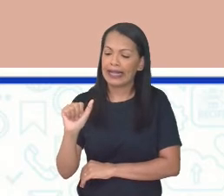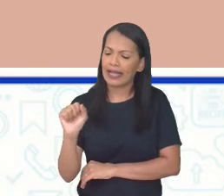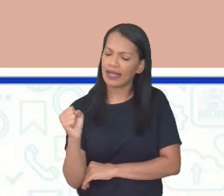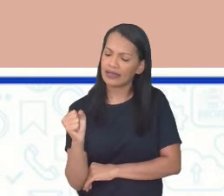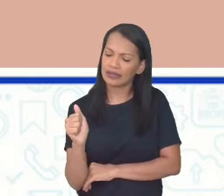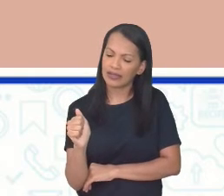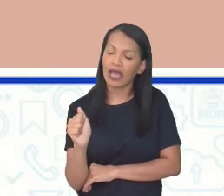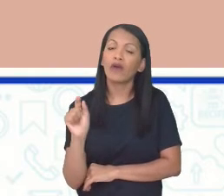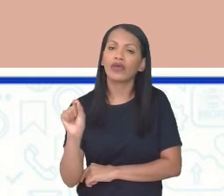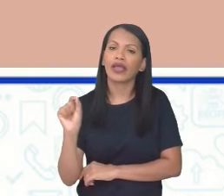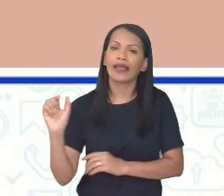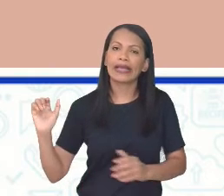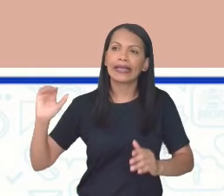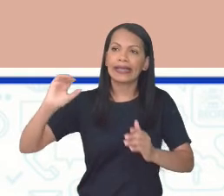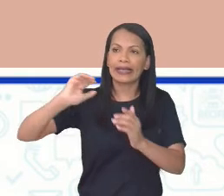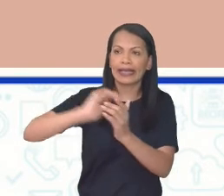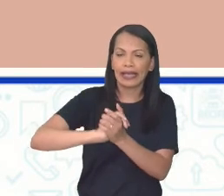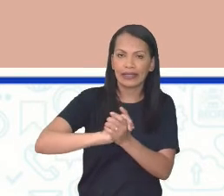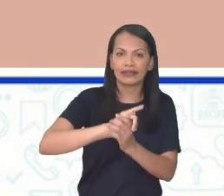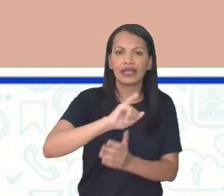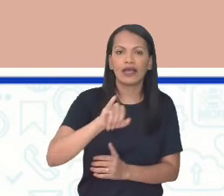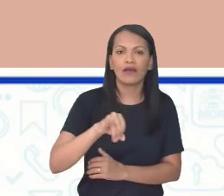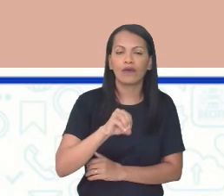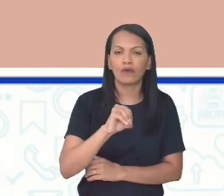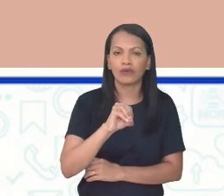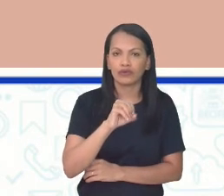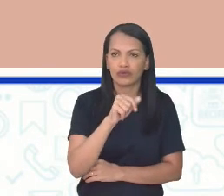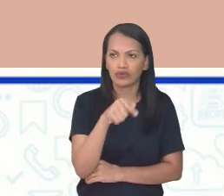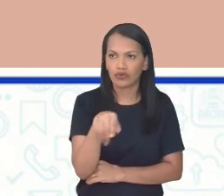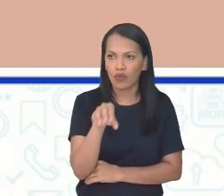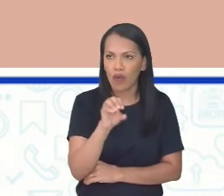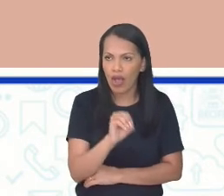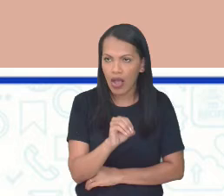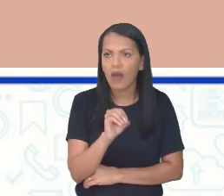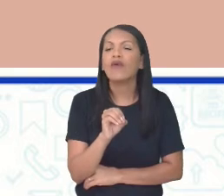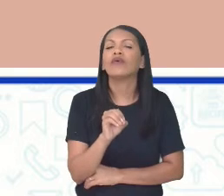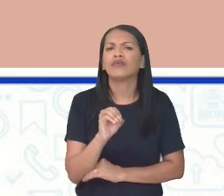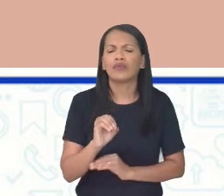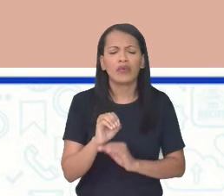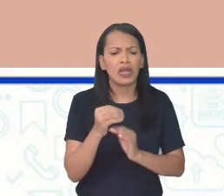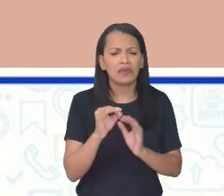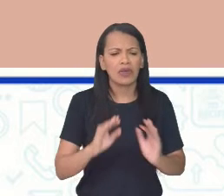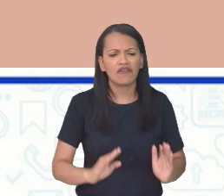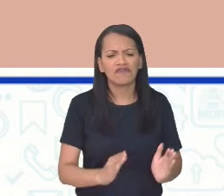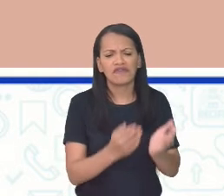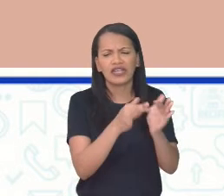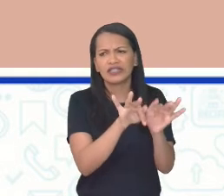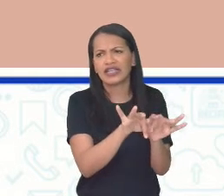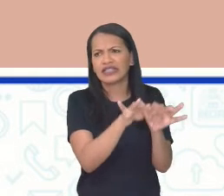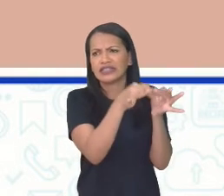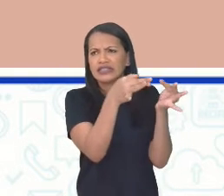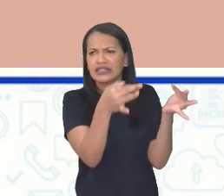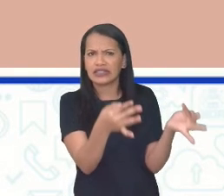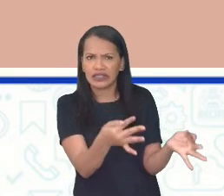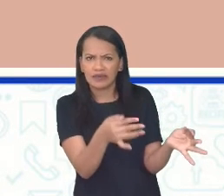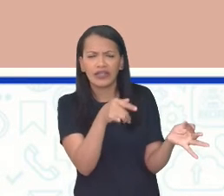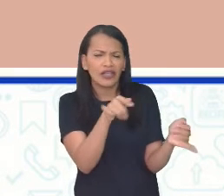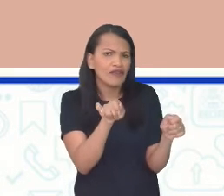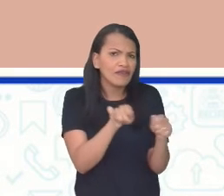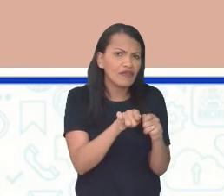em sua casa. Veja a palavra casa aí, né? Maria casa com João. Dá para identificar